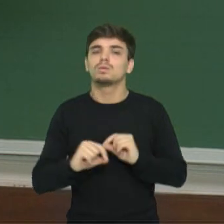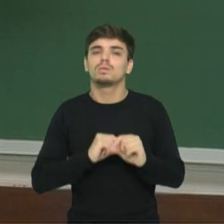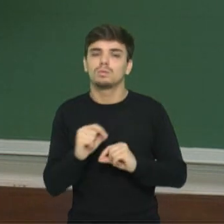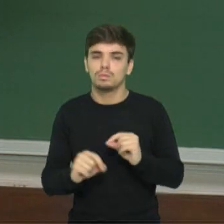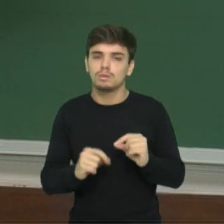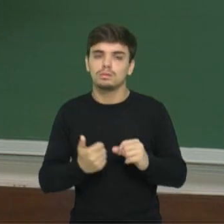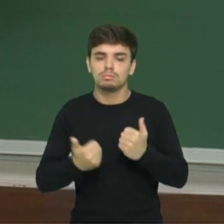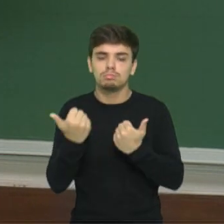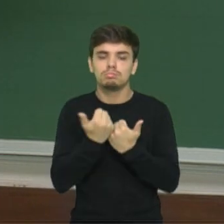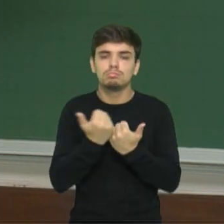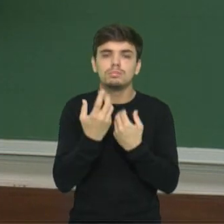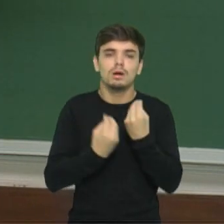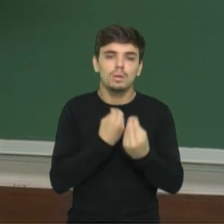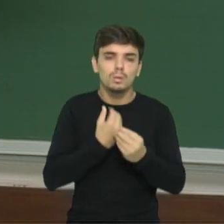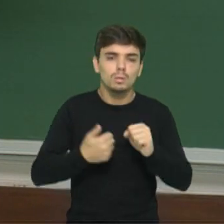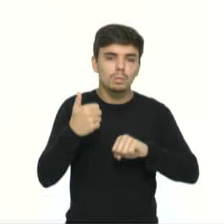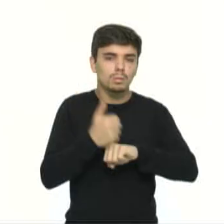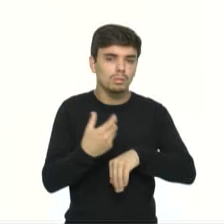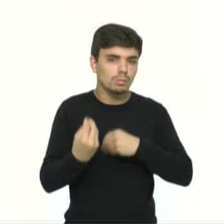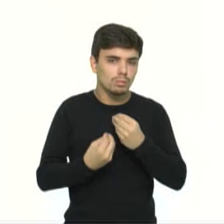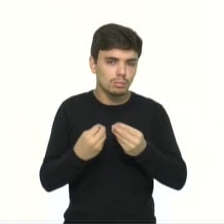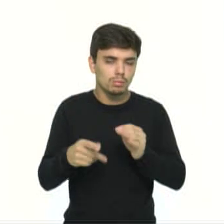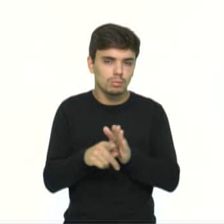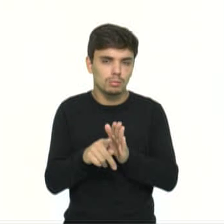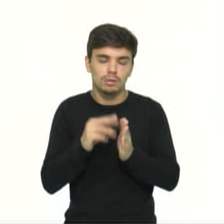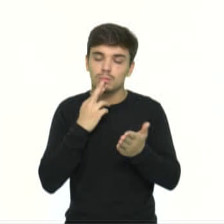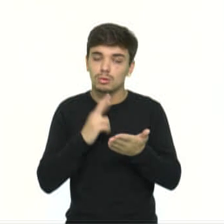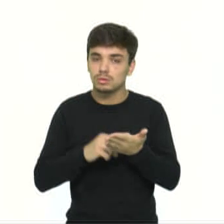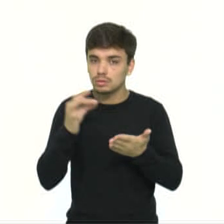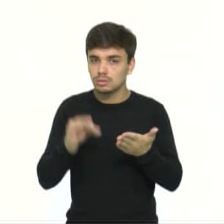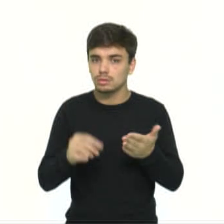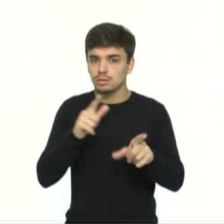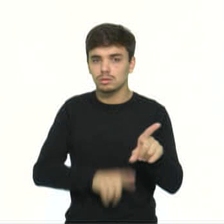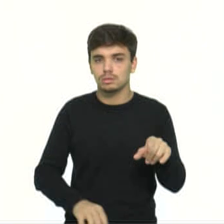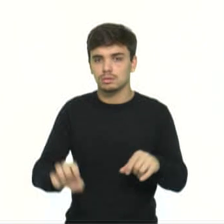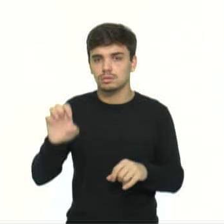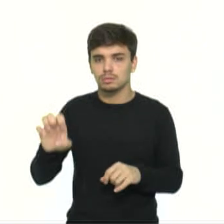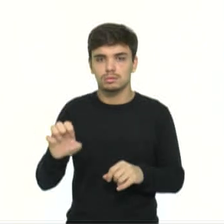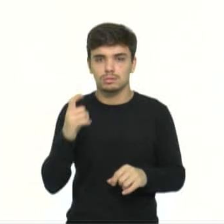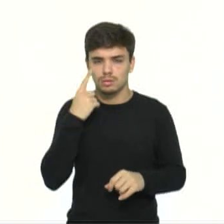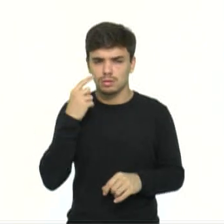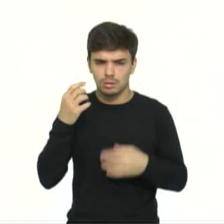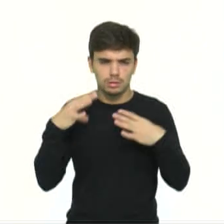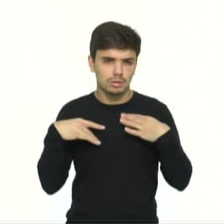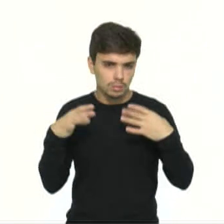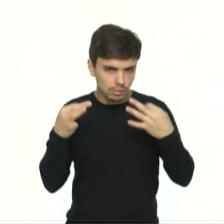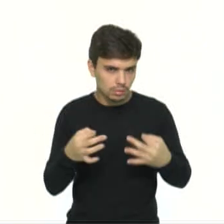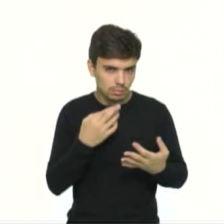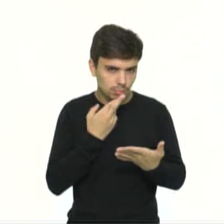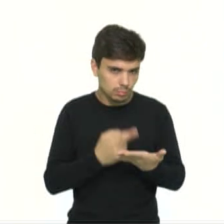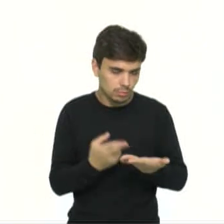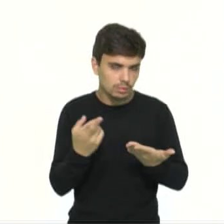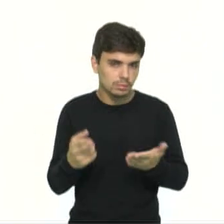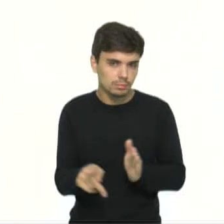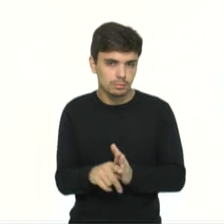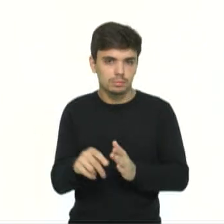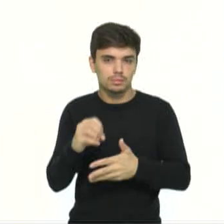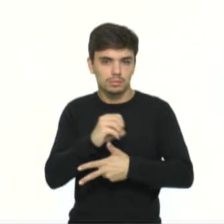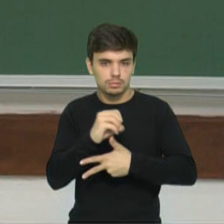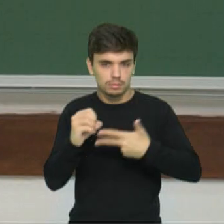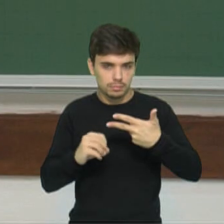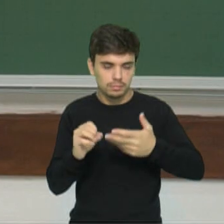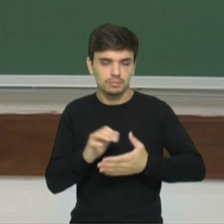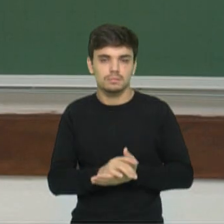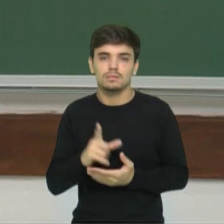subordinação do poder judiciário ao poder executivo. Resposta correta, letra E, bem tranquilo de resolver essa questão do Enem, né? Havia